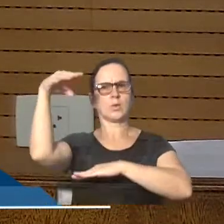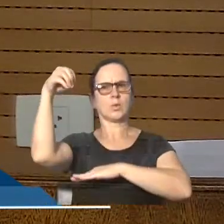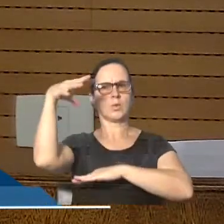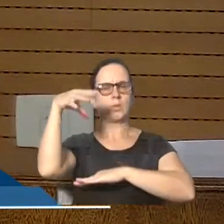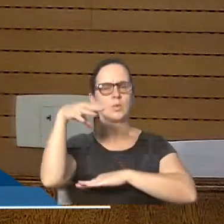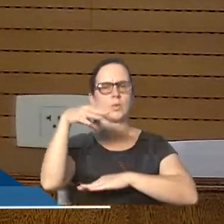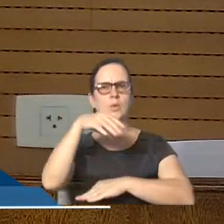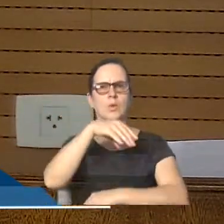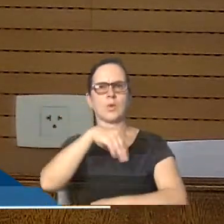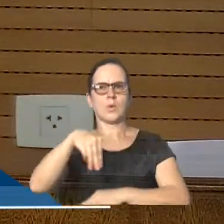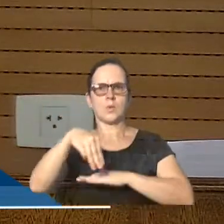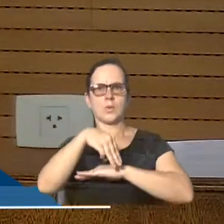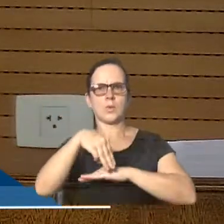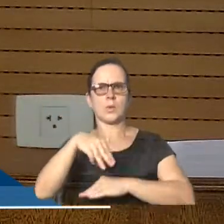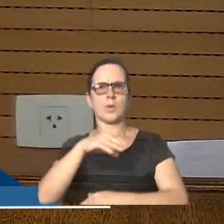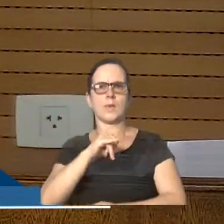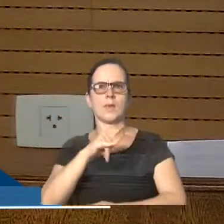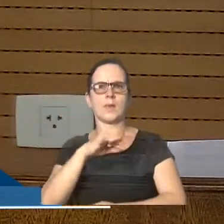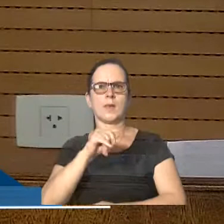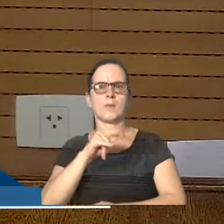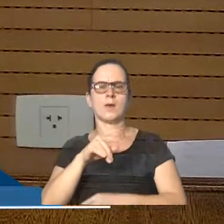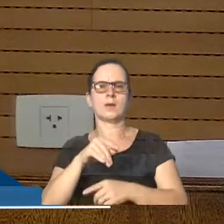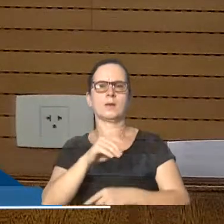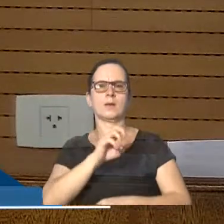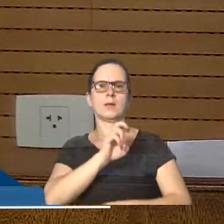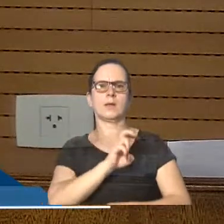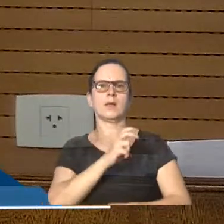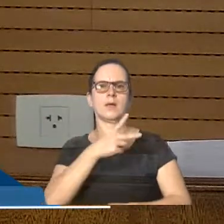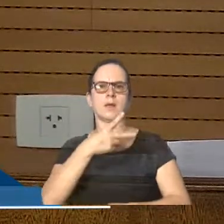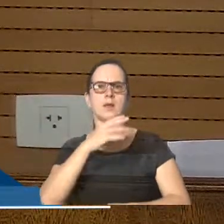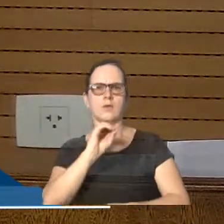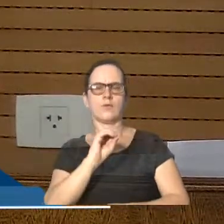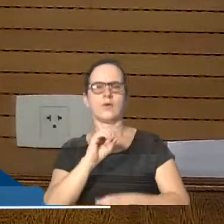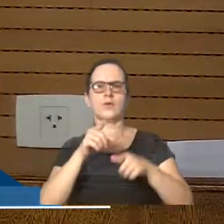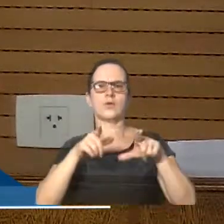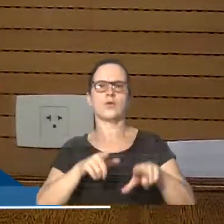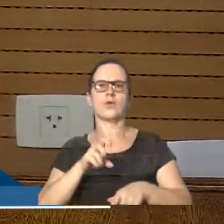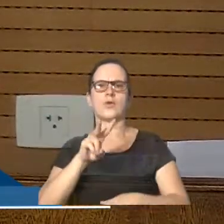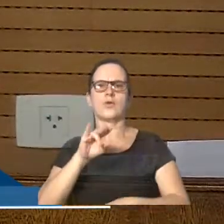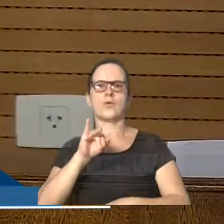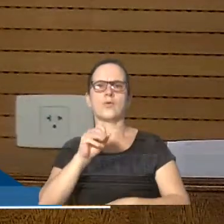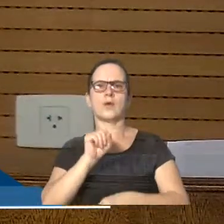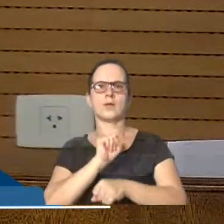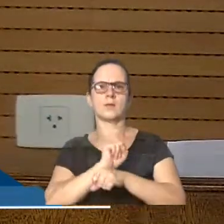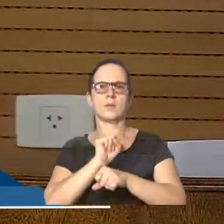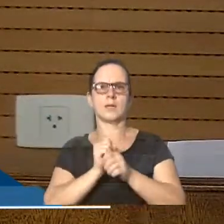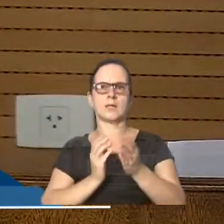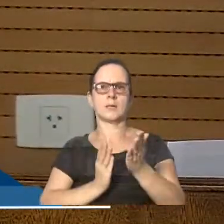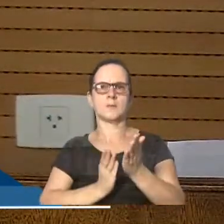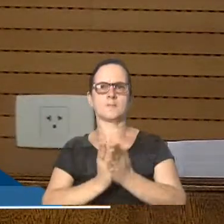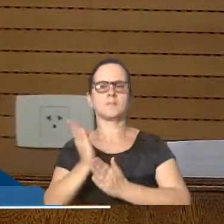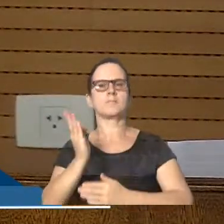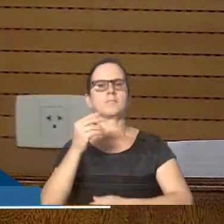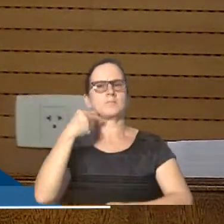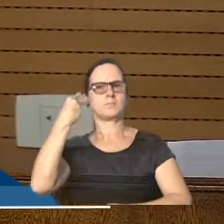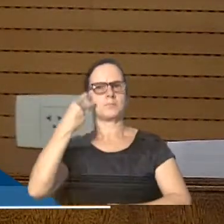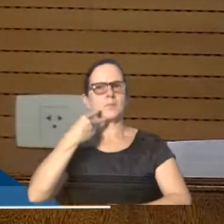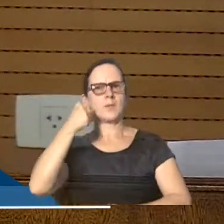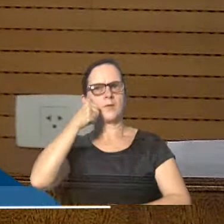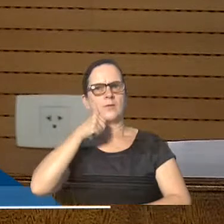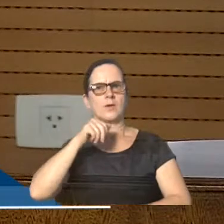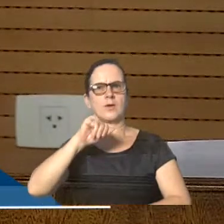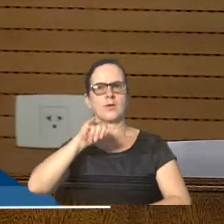Marta, em frente ao número 520, no Sítio Novo, Vila Esperança. Camins. Da vereadora